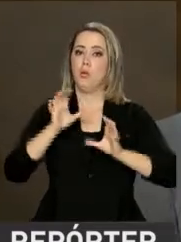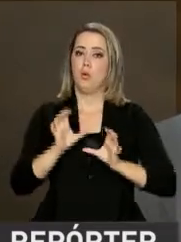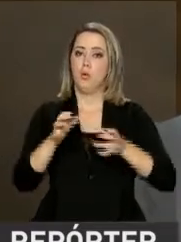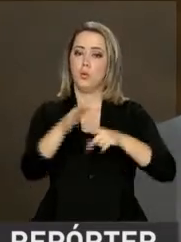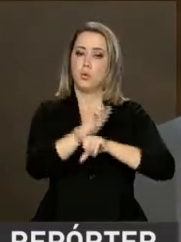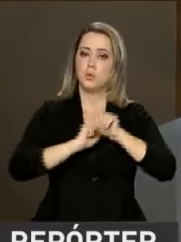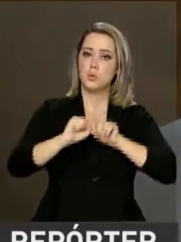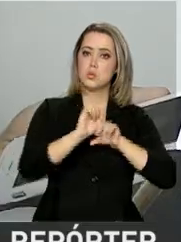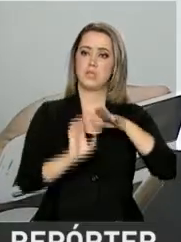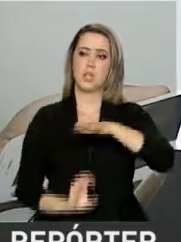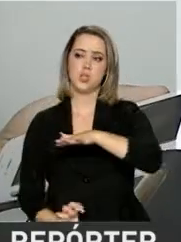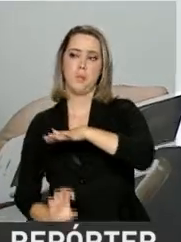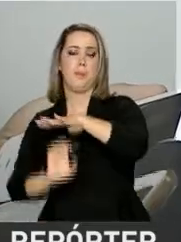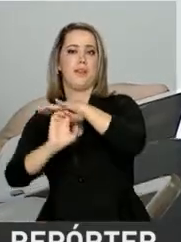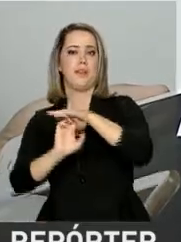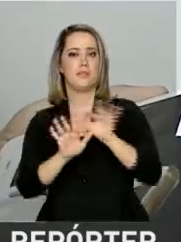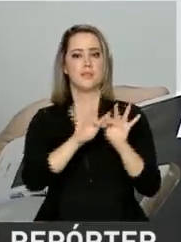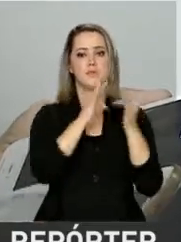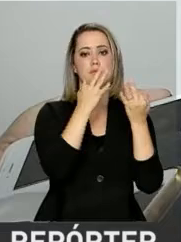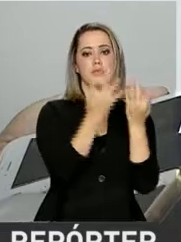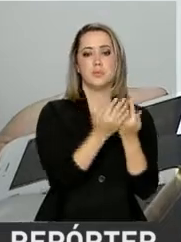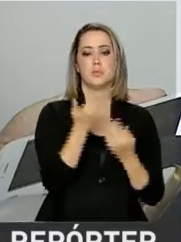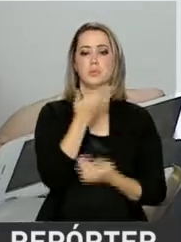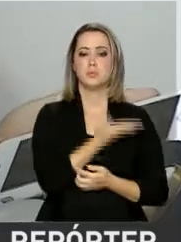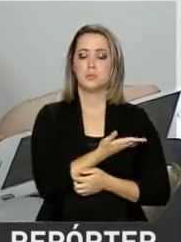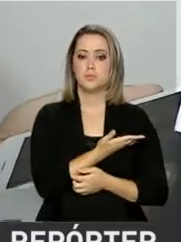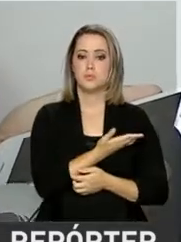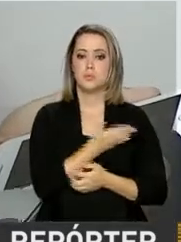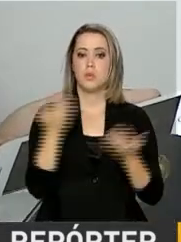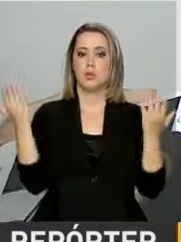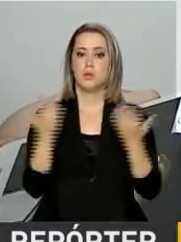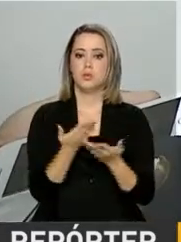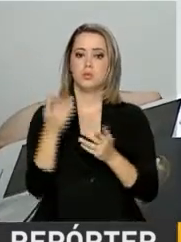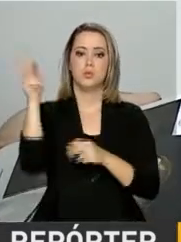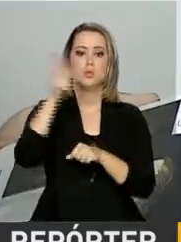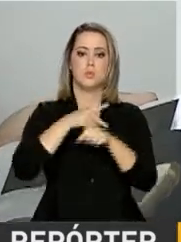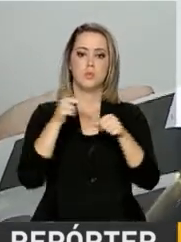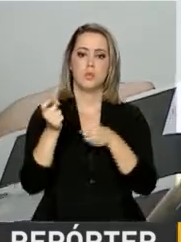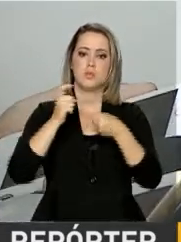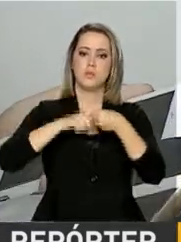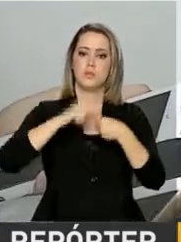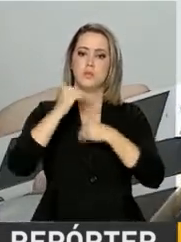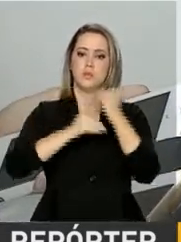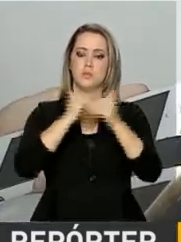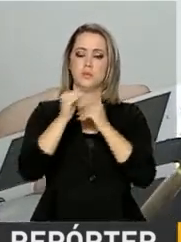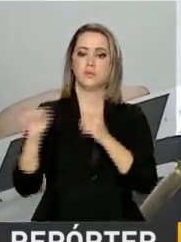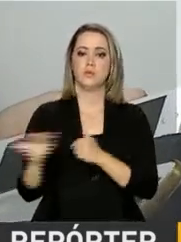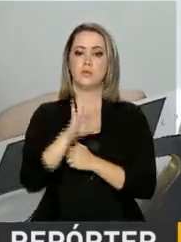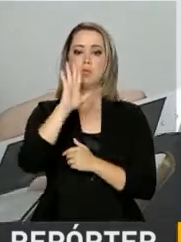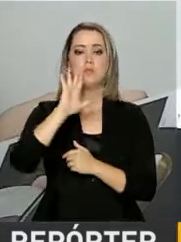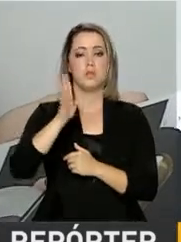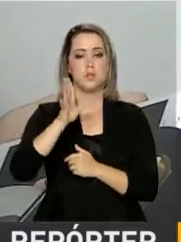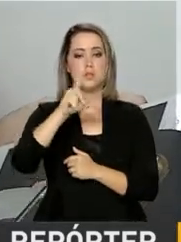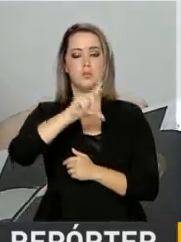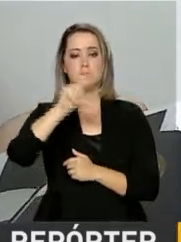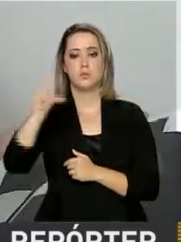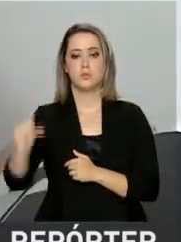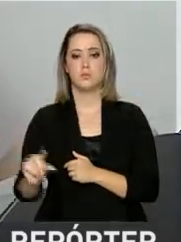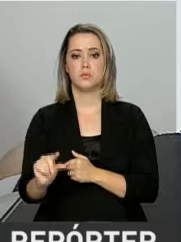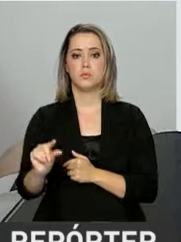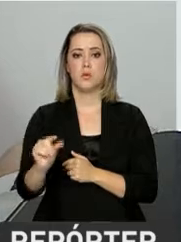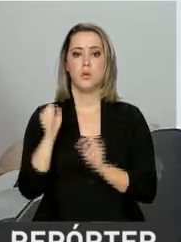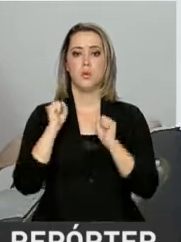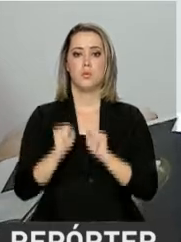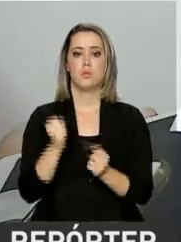como para as famílias agora o país voltou a crescer vai criar empregos a inflação já está caindo o